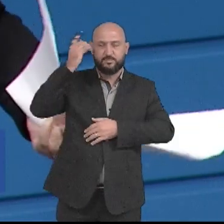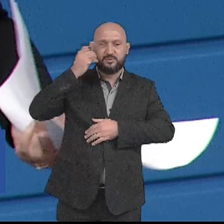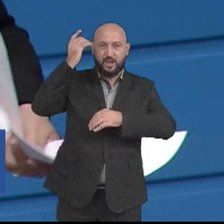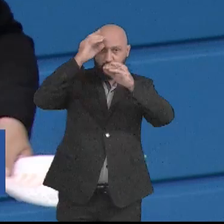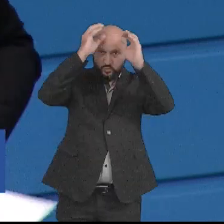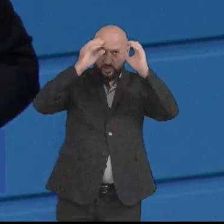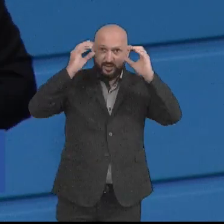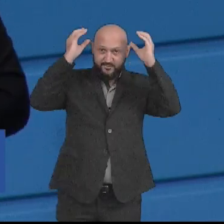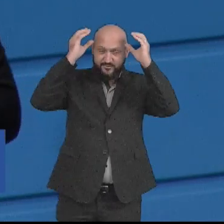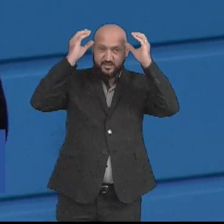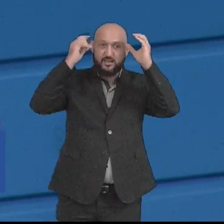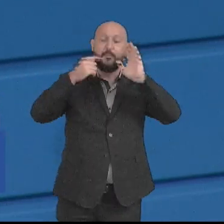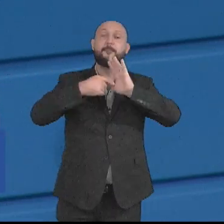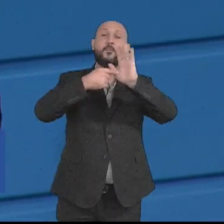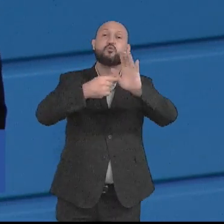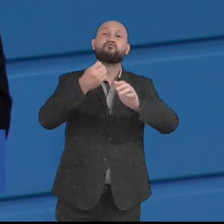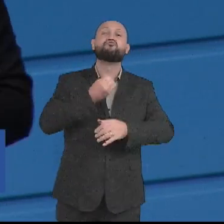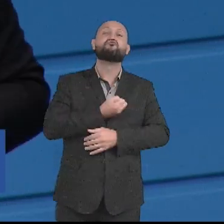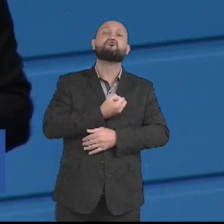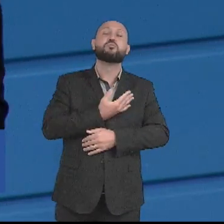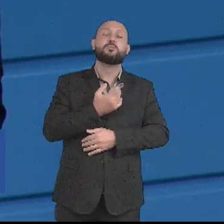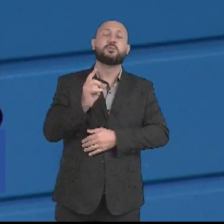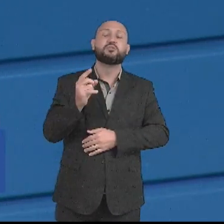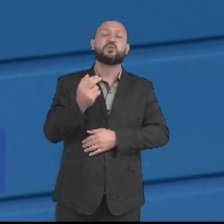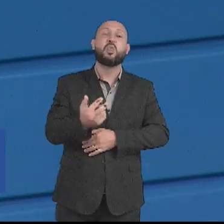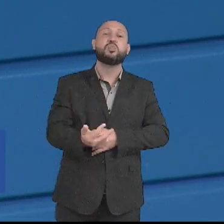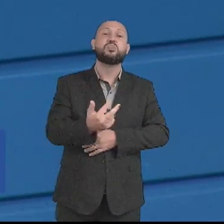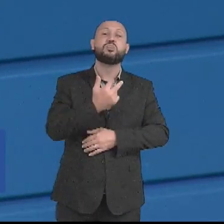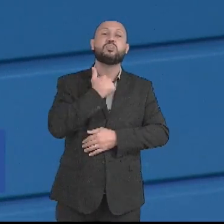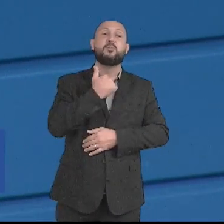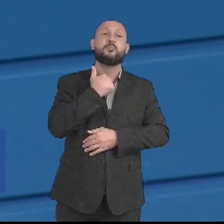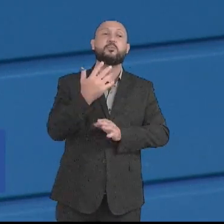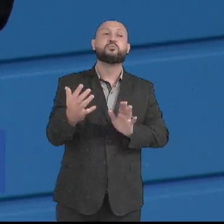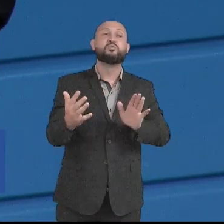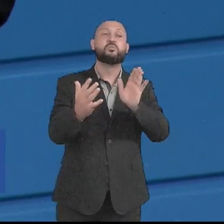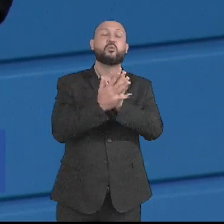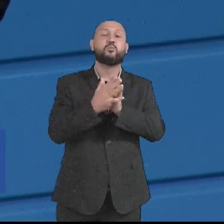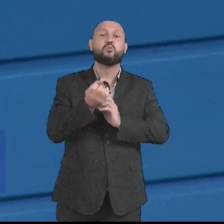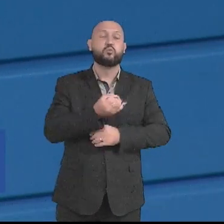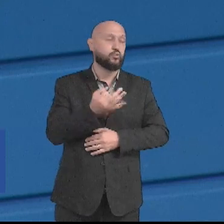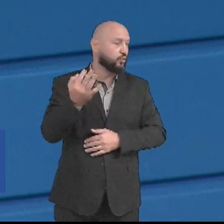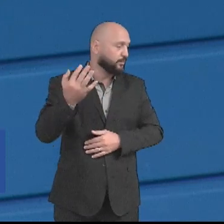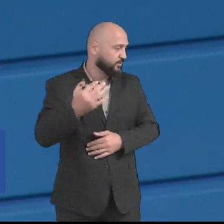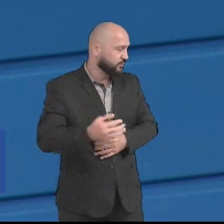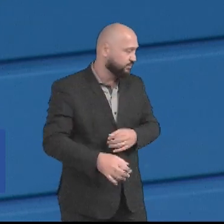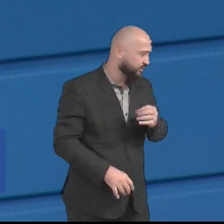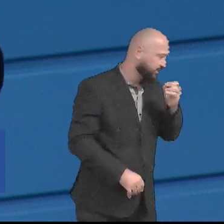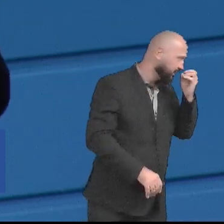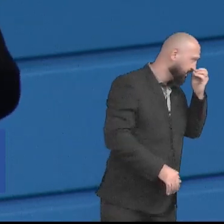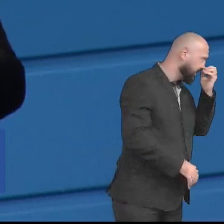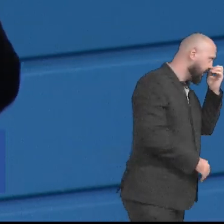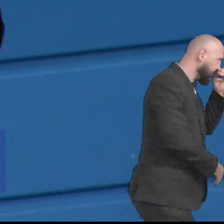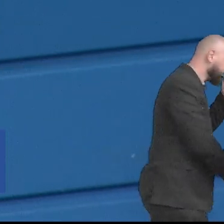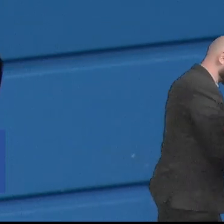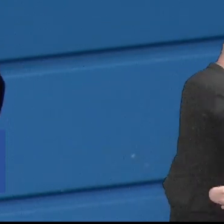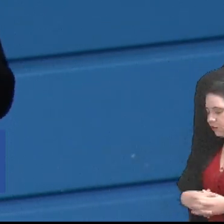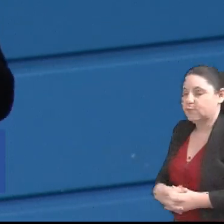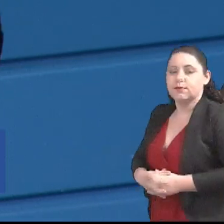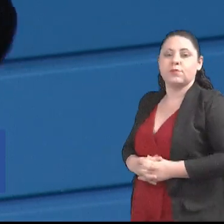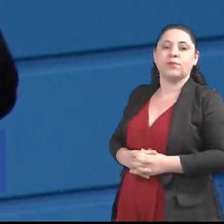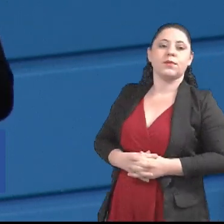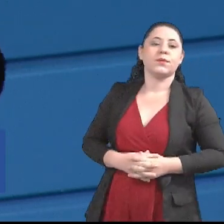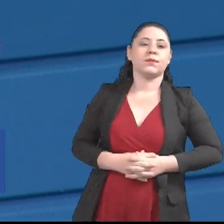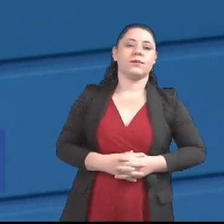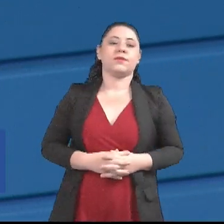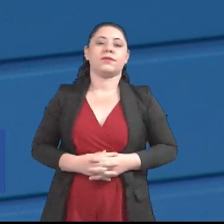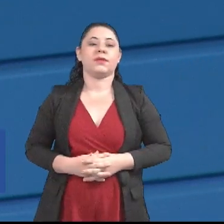Caravina apresenta esses números, nós não podemos encarar isso como números. E mais, desde o início a gente fala aqui